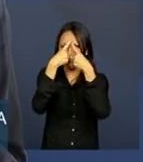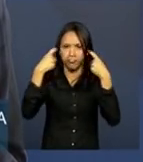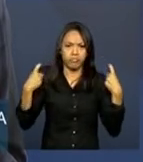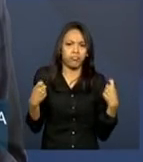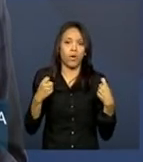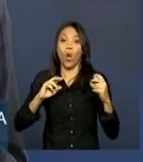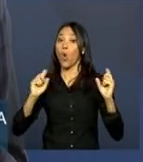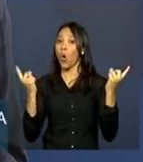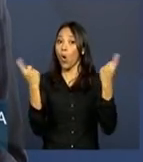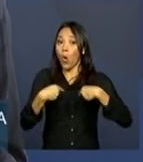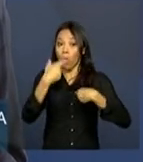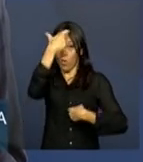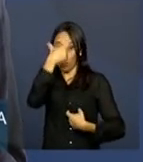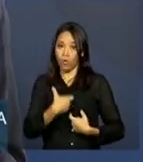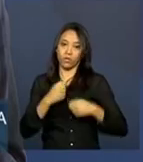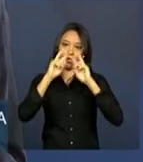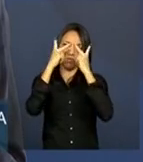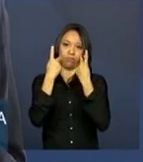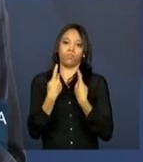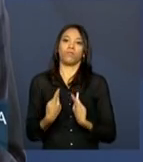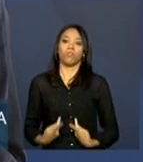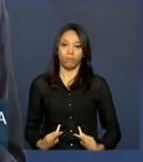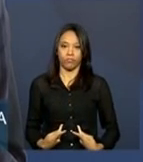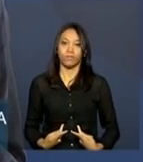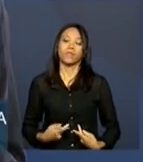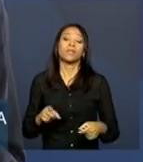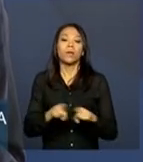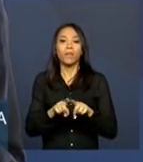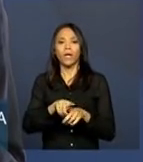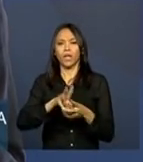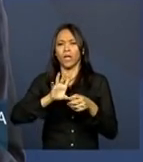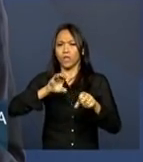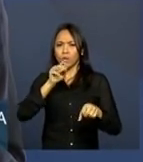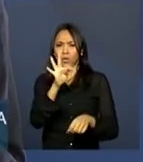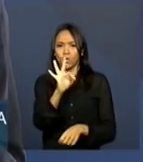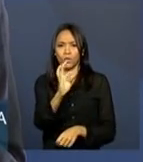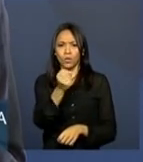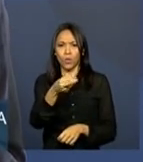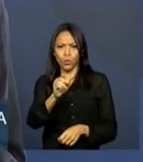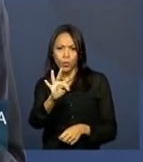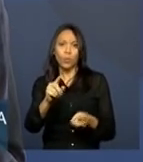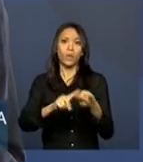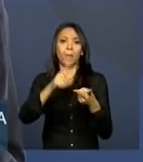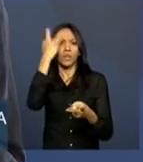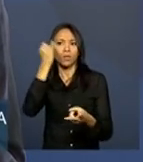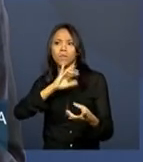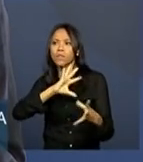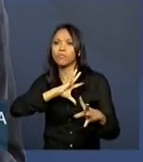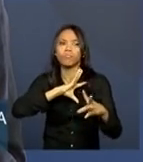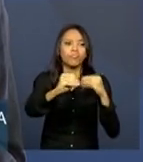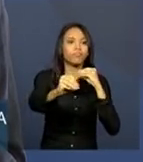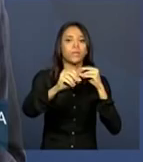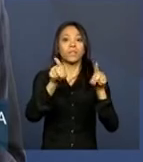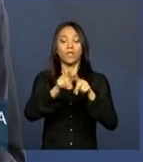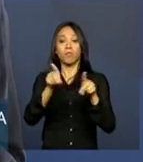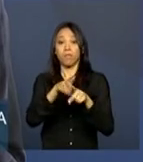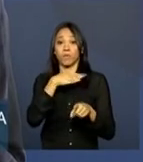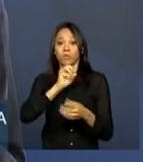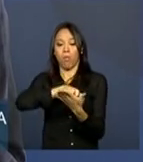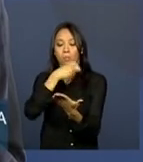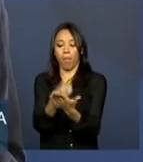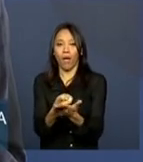e a Lei os nominou tortura execuções desaparecimentos forçados e oculta de